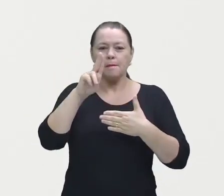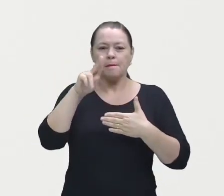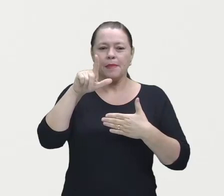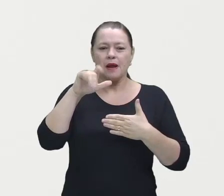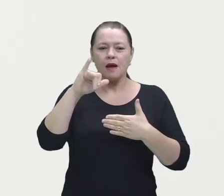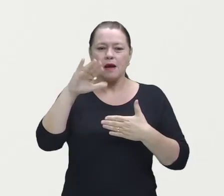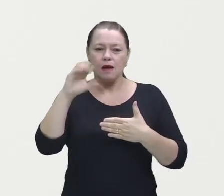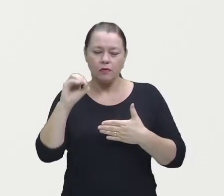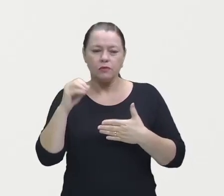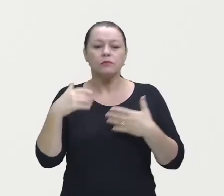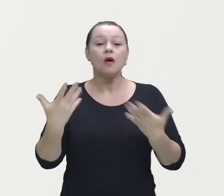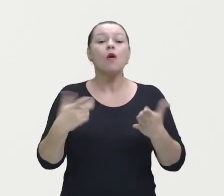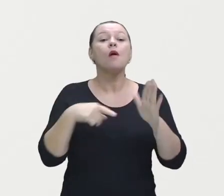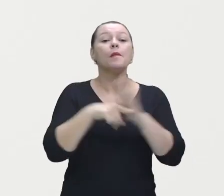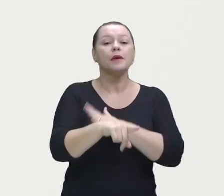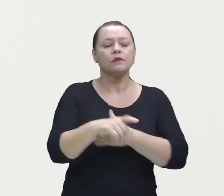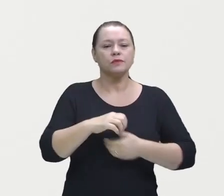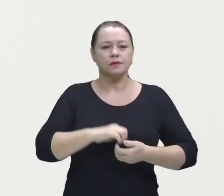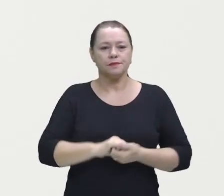ver qual é a nossa questão?